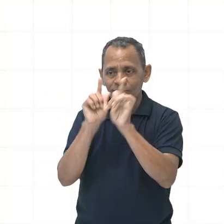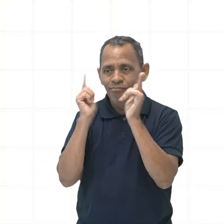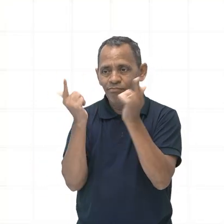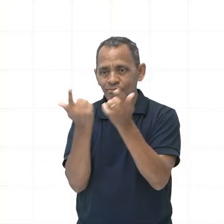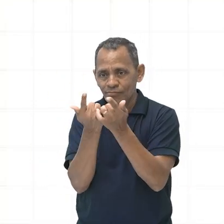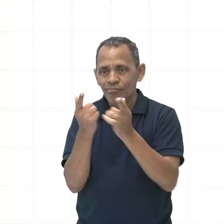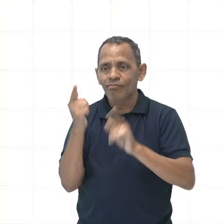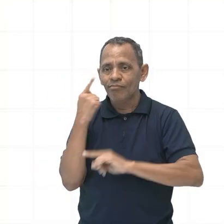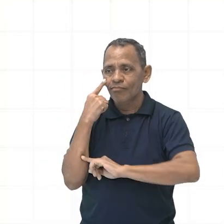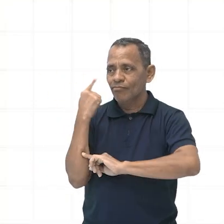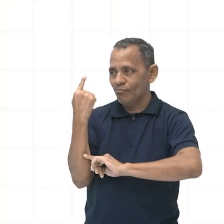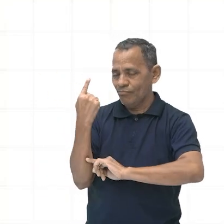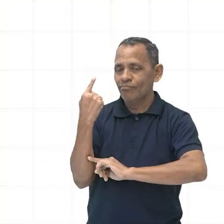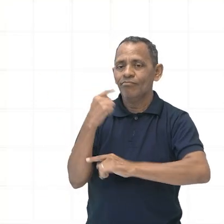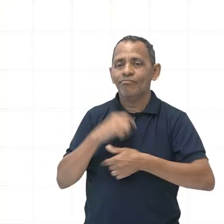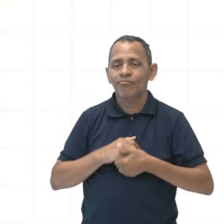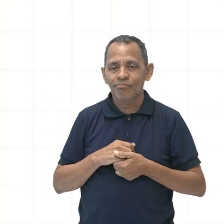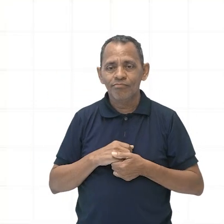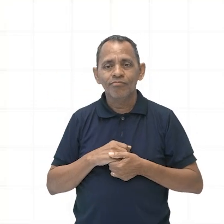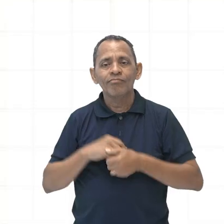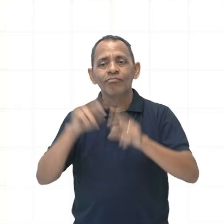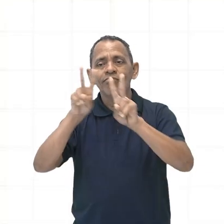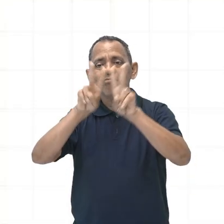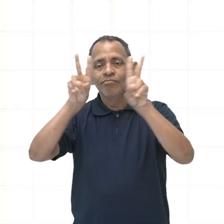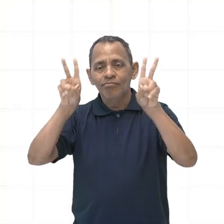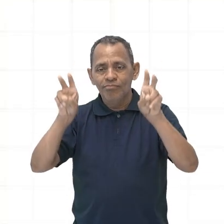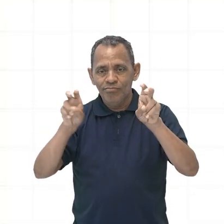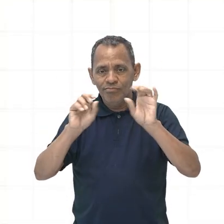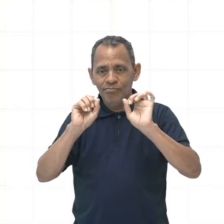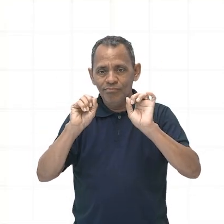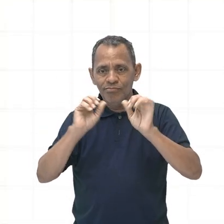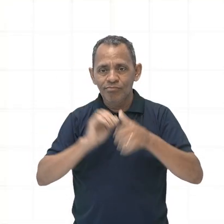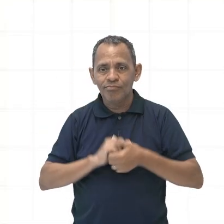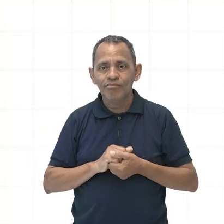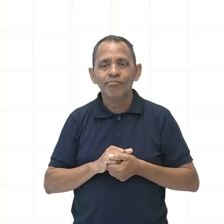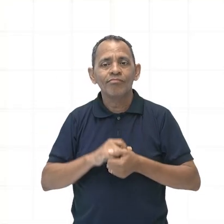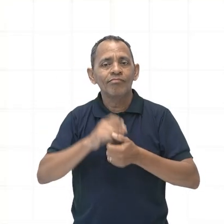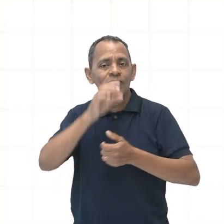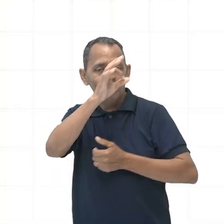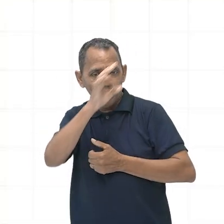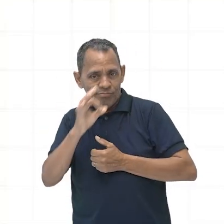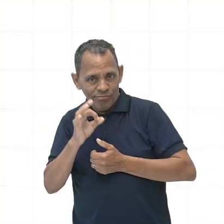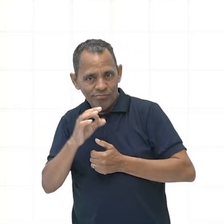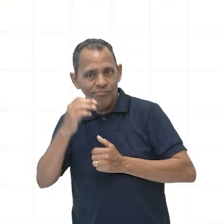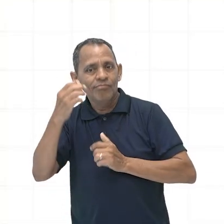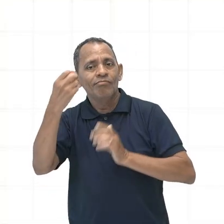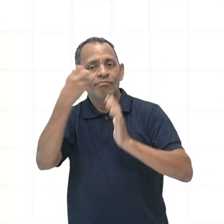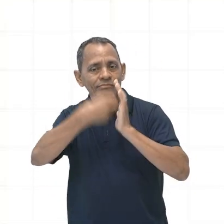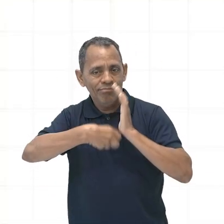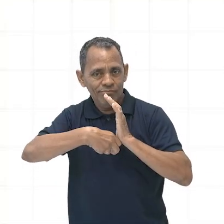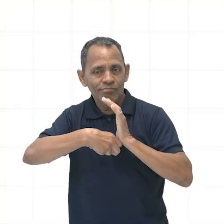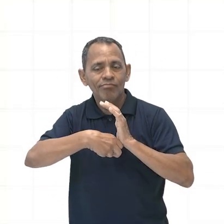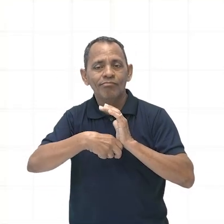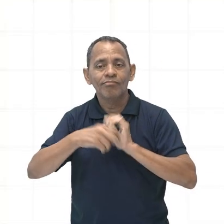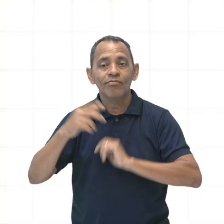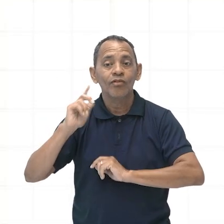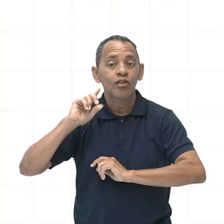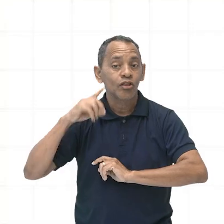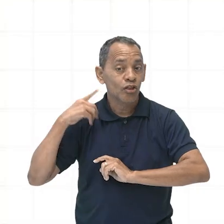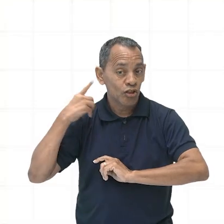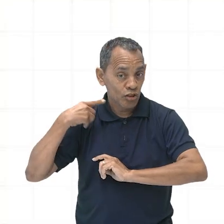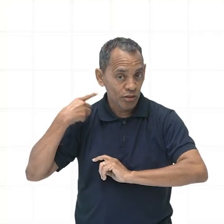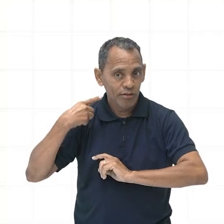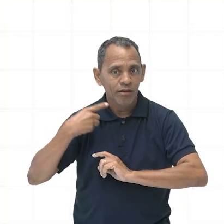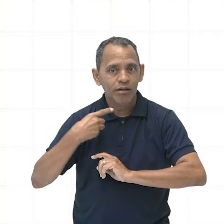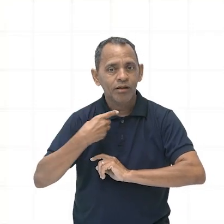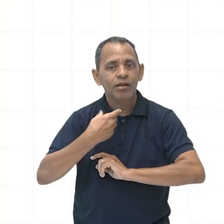gráfico que ele diz o seguinte, o título do gráfico é o seguinte, ó, taxa de advogados por 1.000 habitantes. E